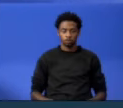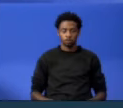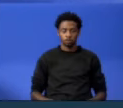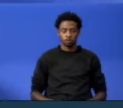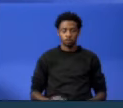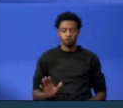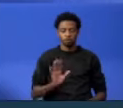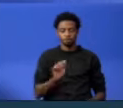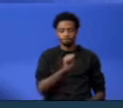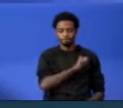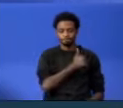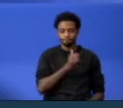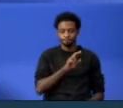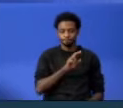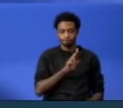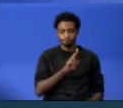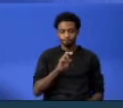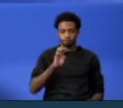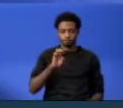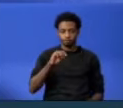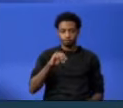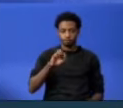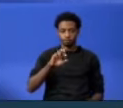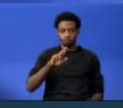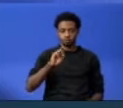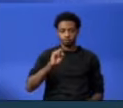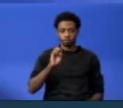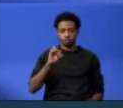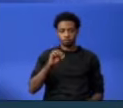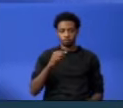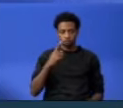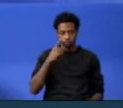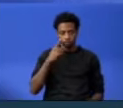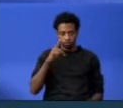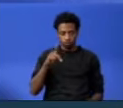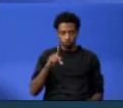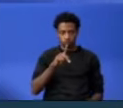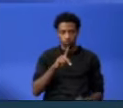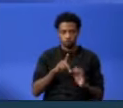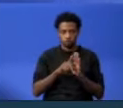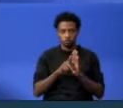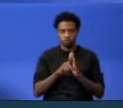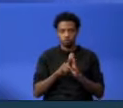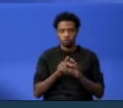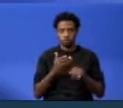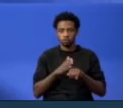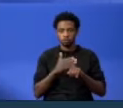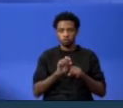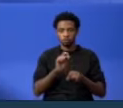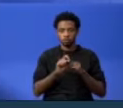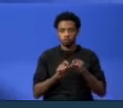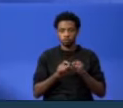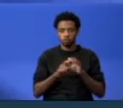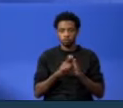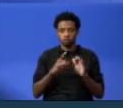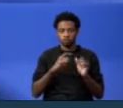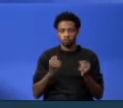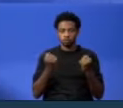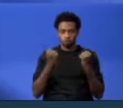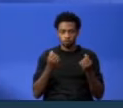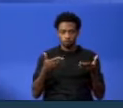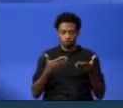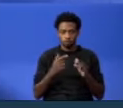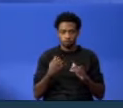Olá, aluno. Meu nome é Emerson Teixeira, sou professor da disciplina Treinamento Personalizado em Musculação e hoje